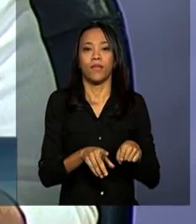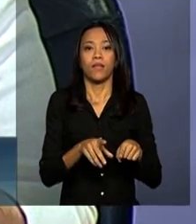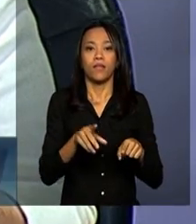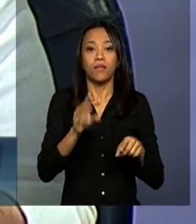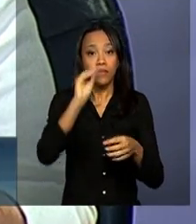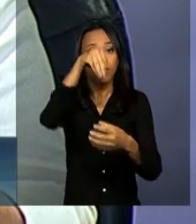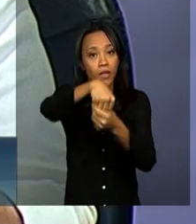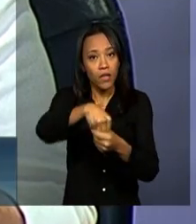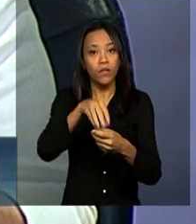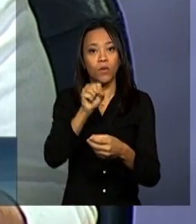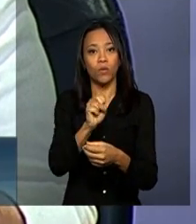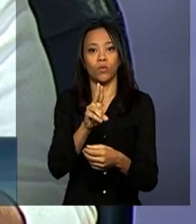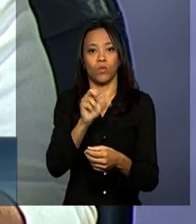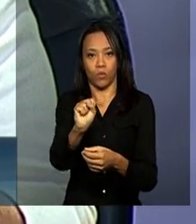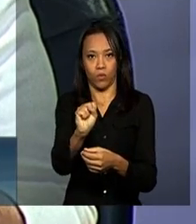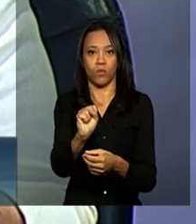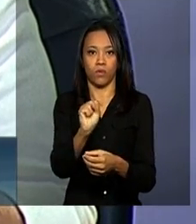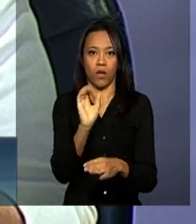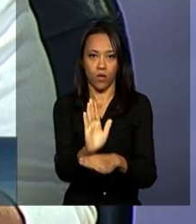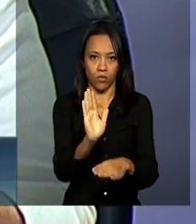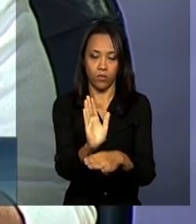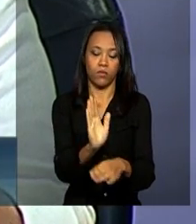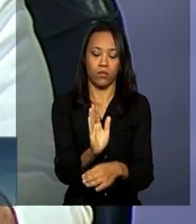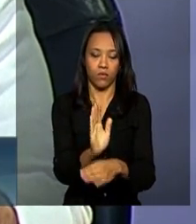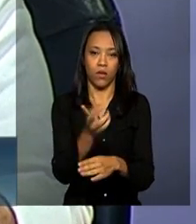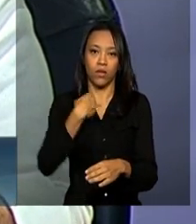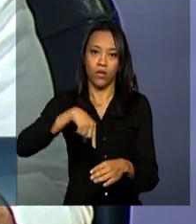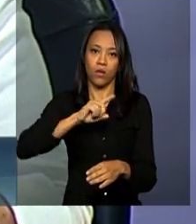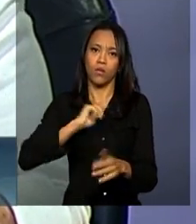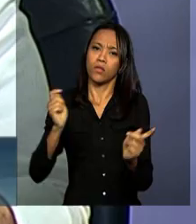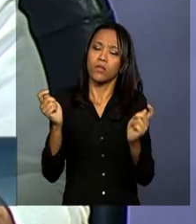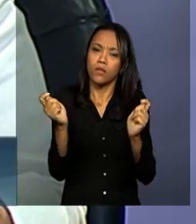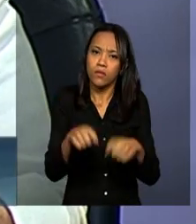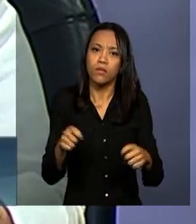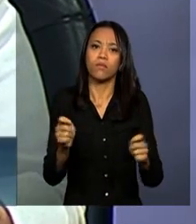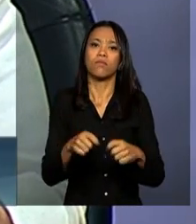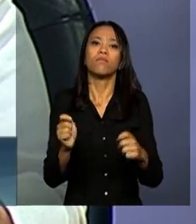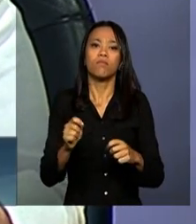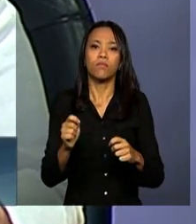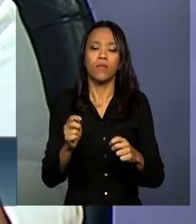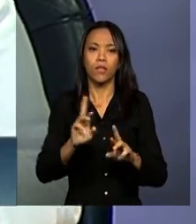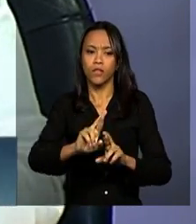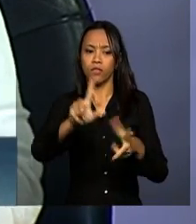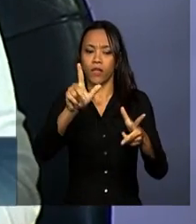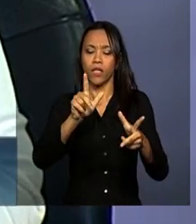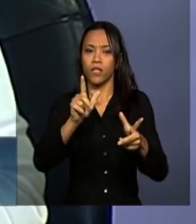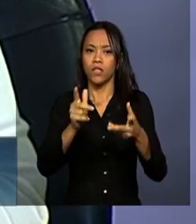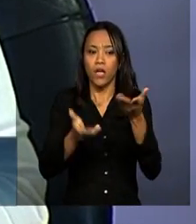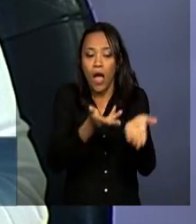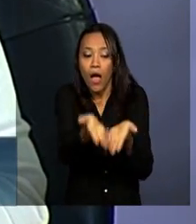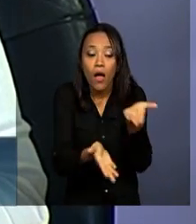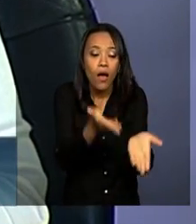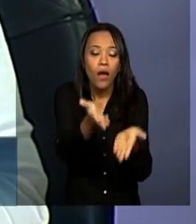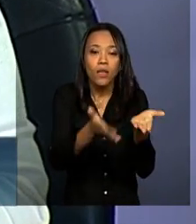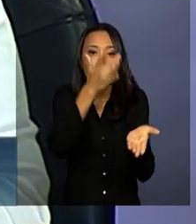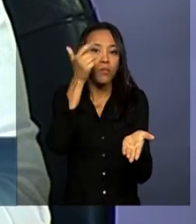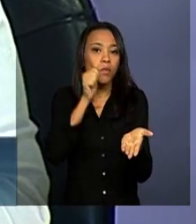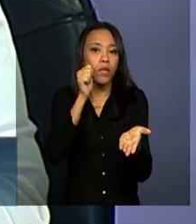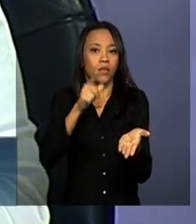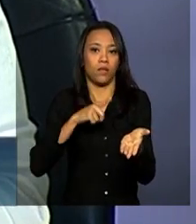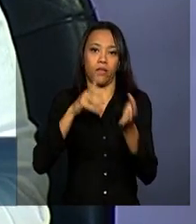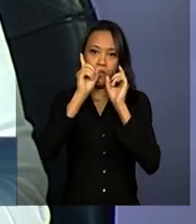de atendimento à saúde do SUS, nós podermos ter o diferencial necessário para as mulheres com deficiência.